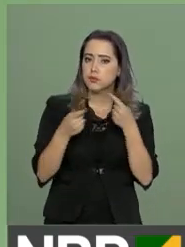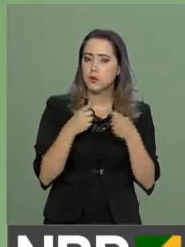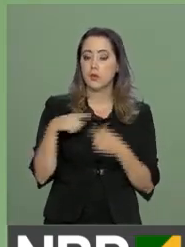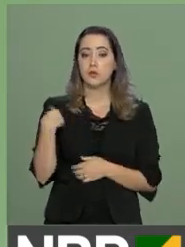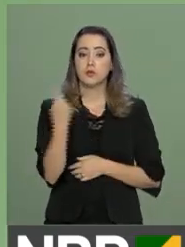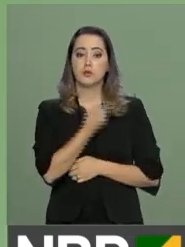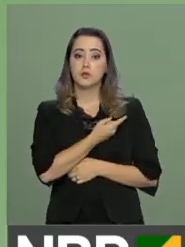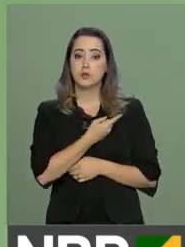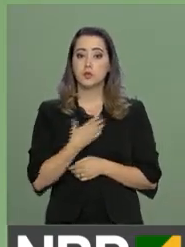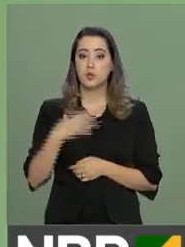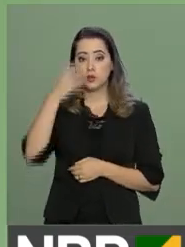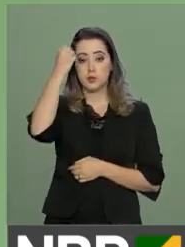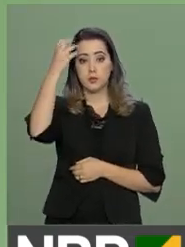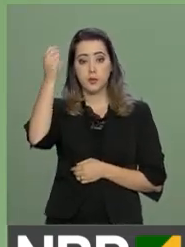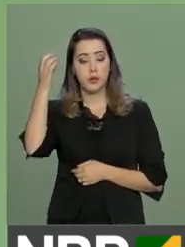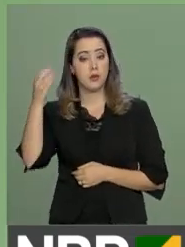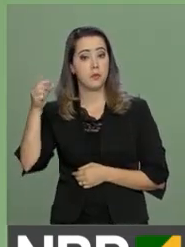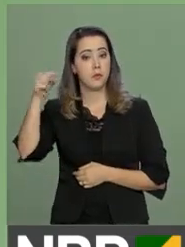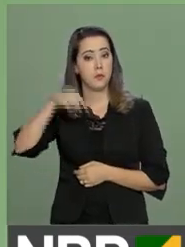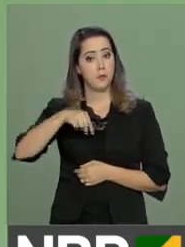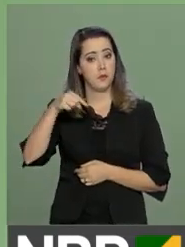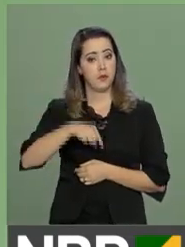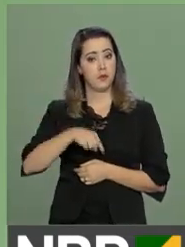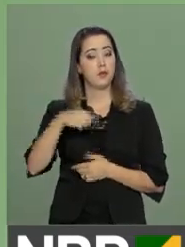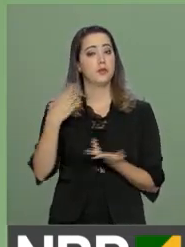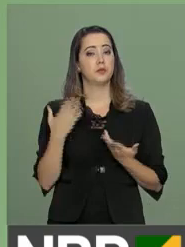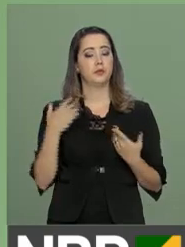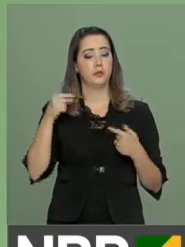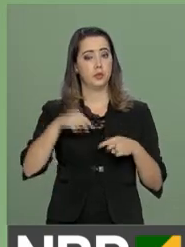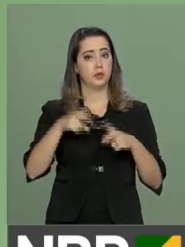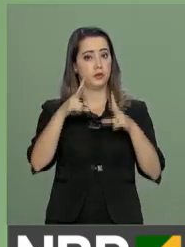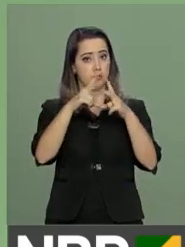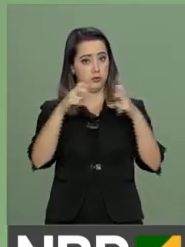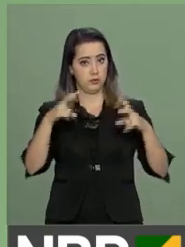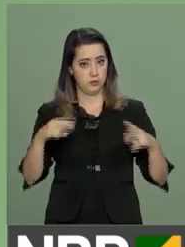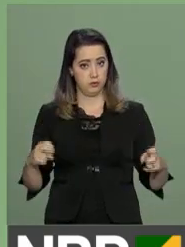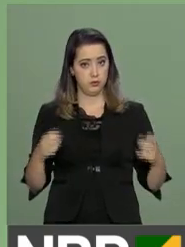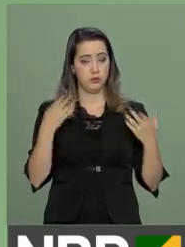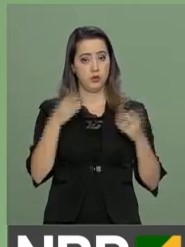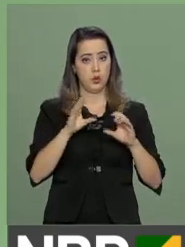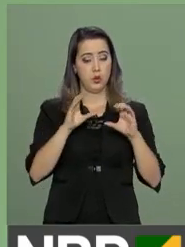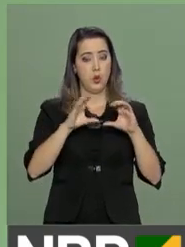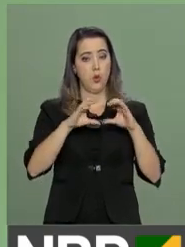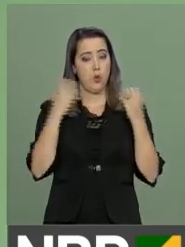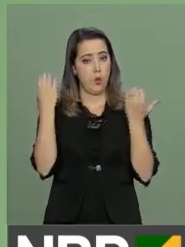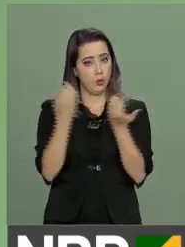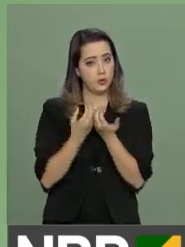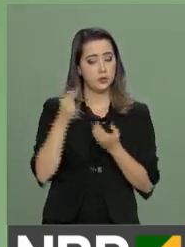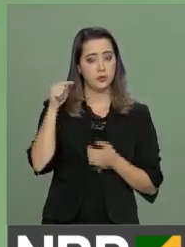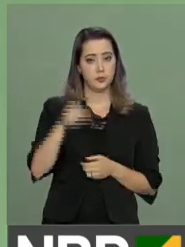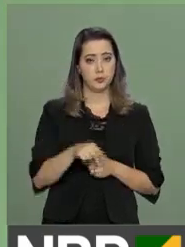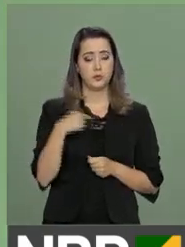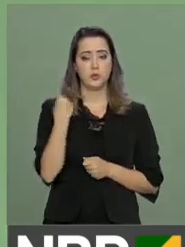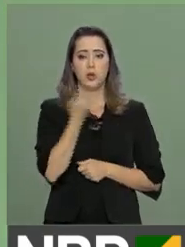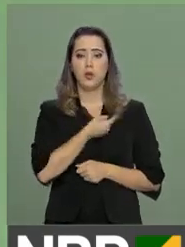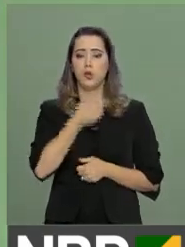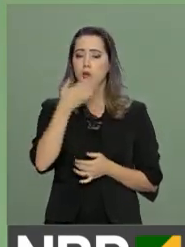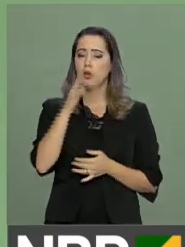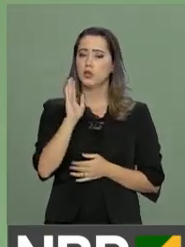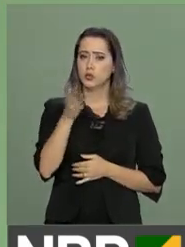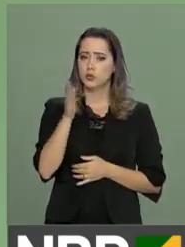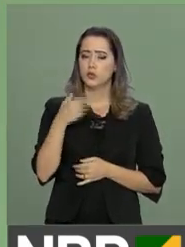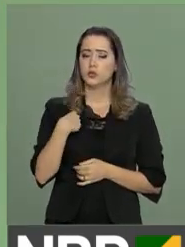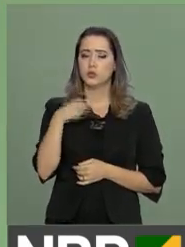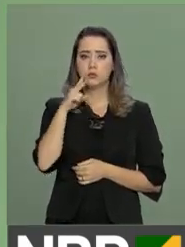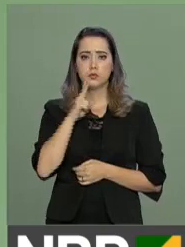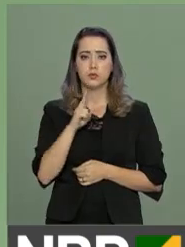da nossa vinda para este Congresso. E chegamos à conclusão